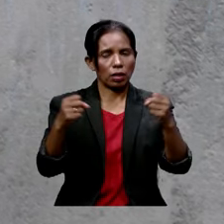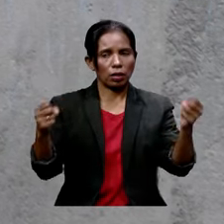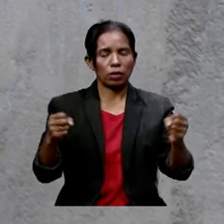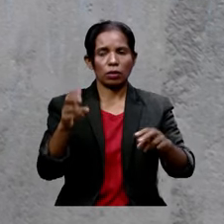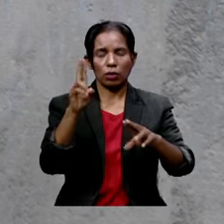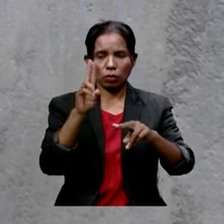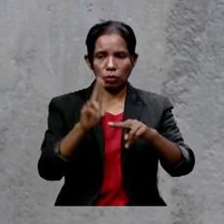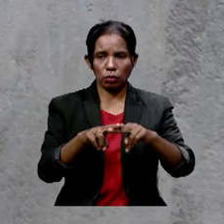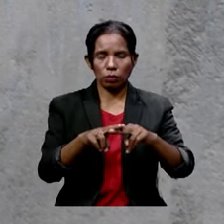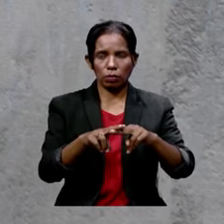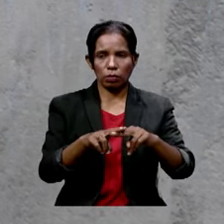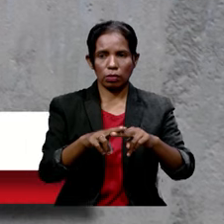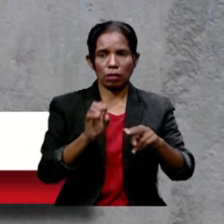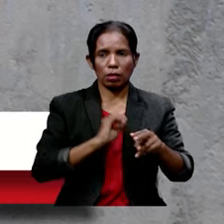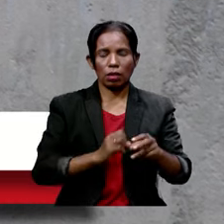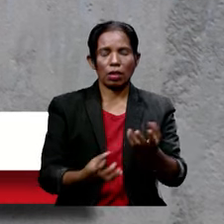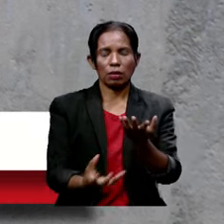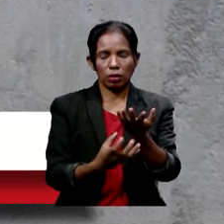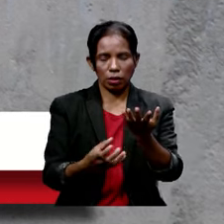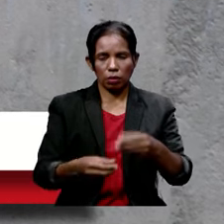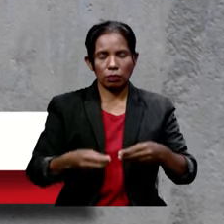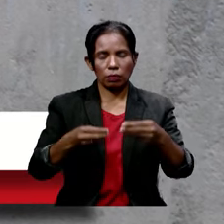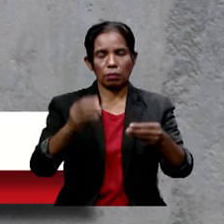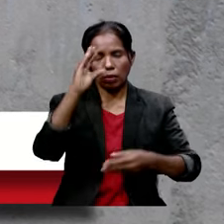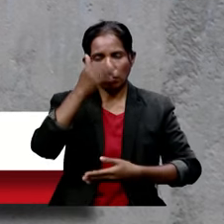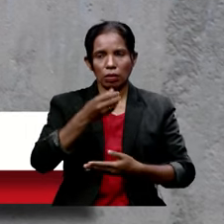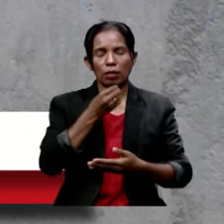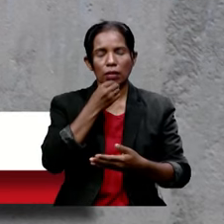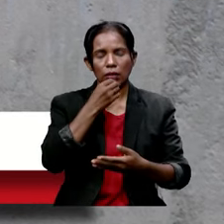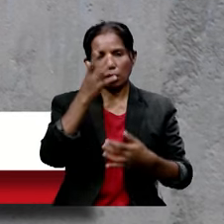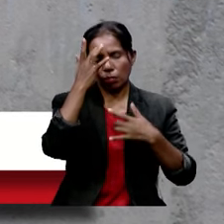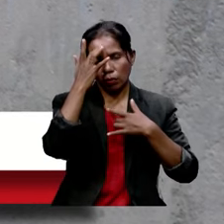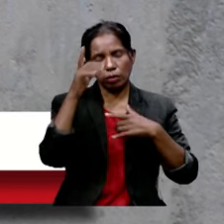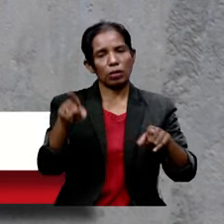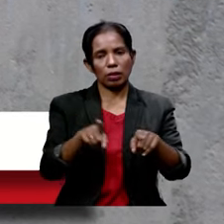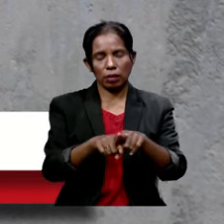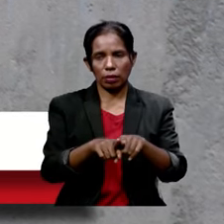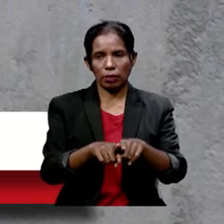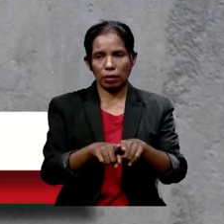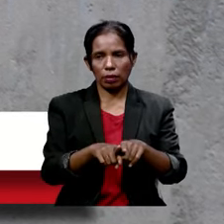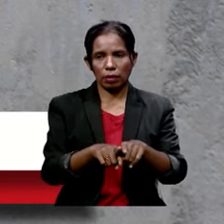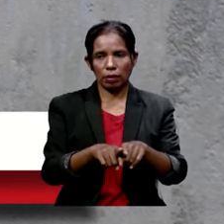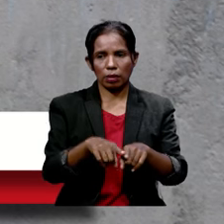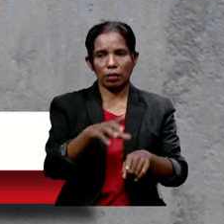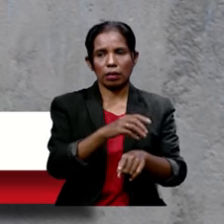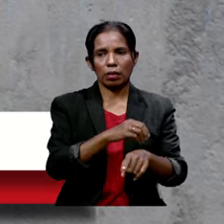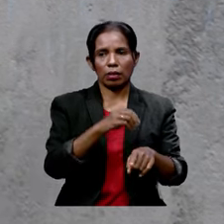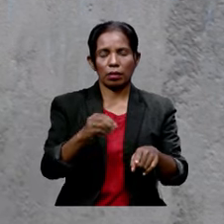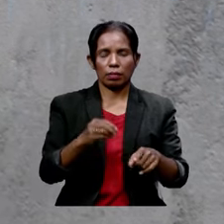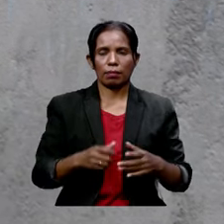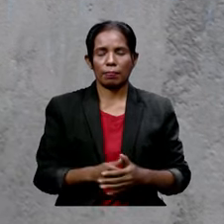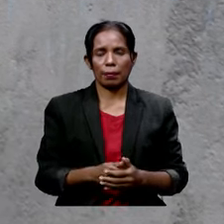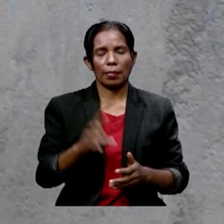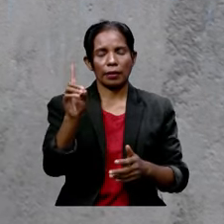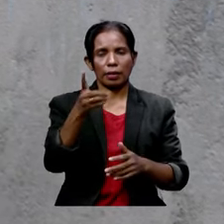lostit au halo tasak fobo ni honi ne wan ha ani ne moras ani sane maka ni na kabo to krai da